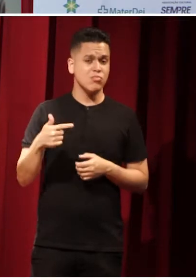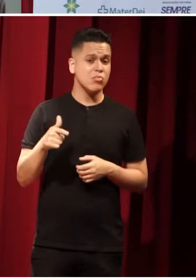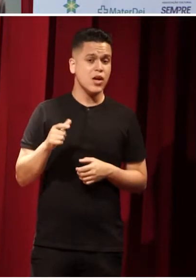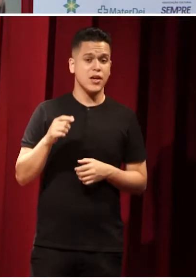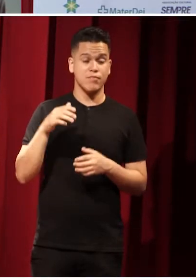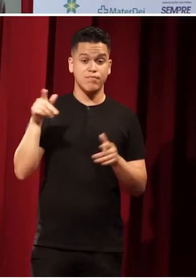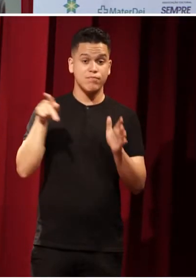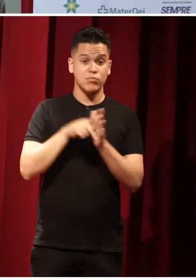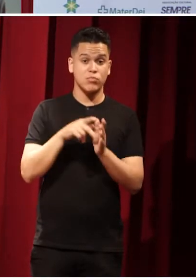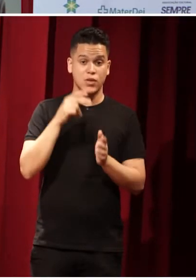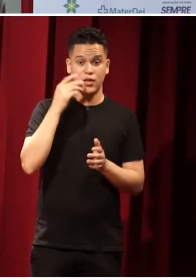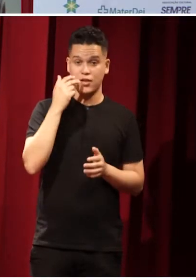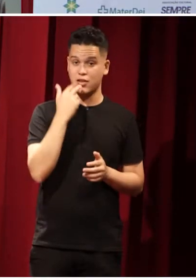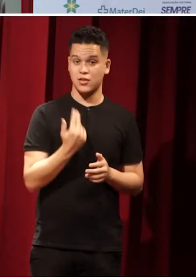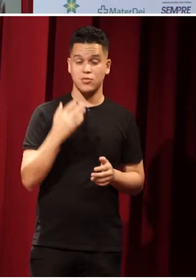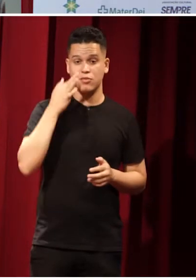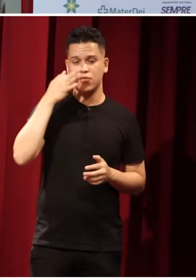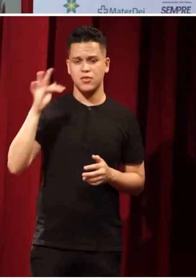idioma francês,